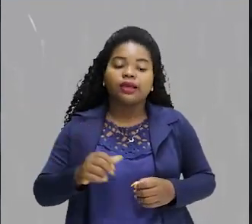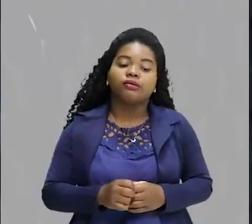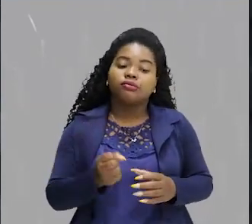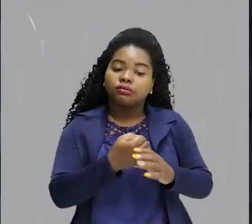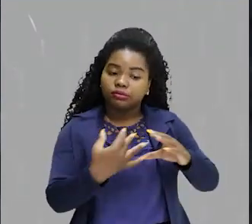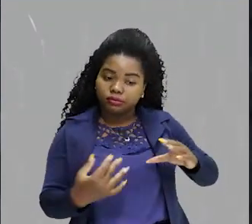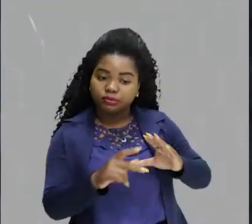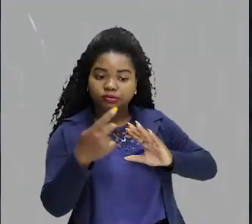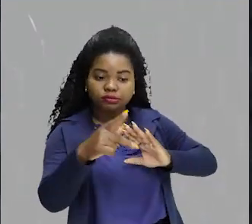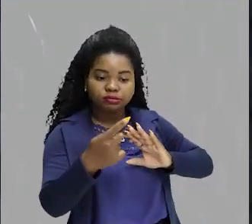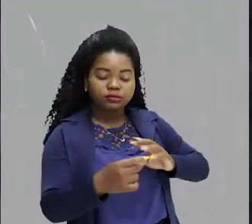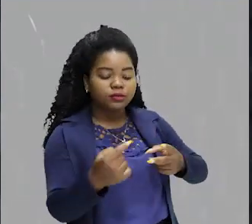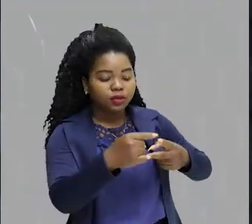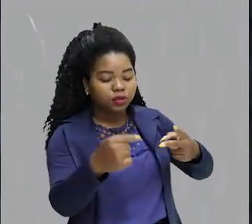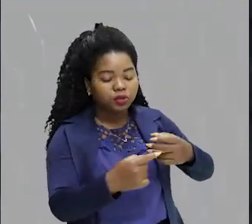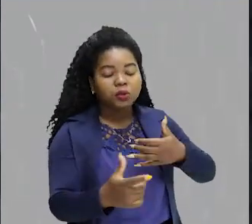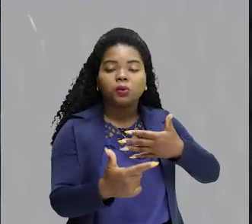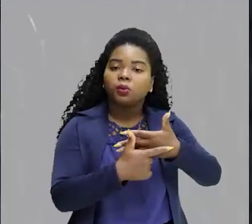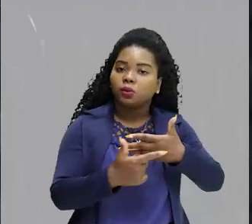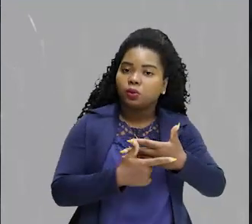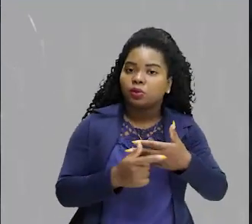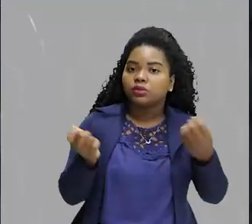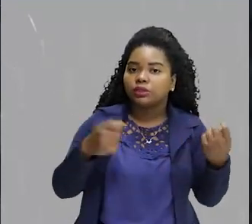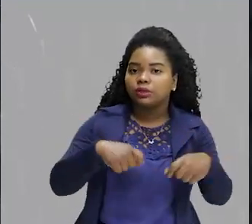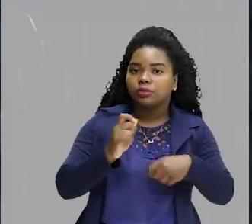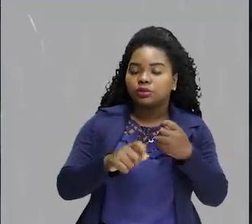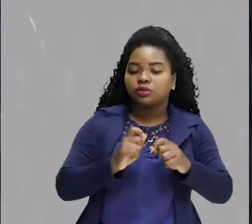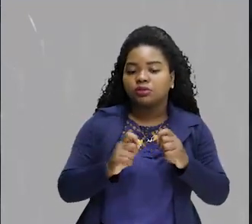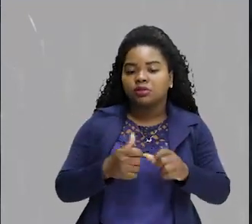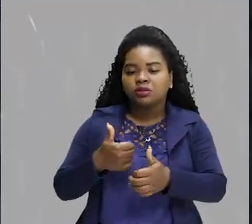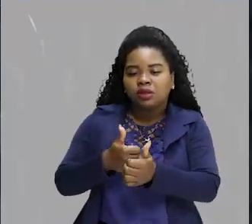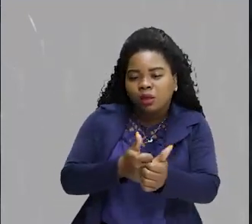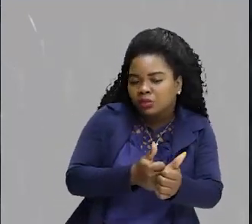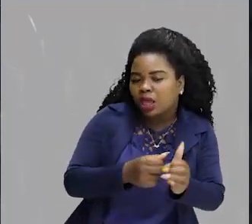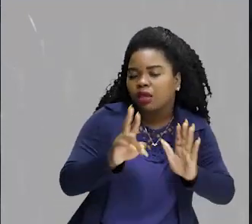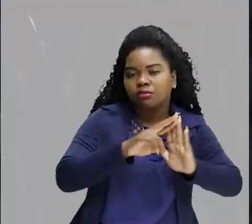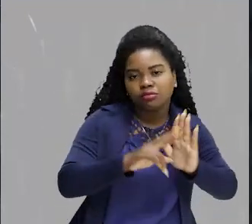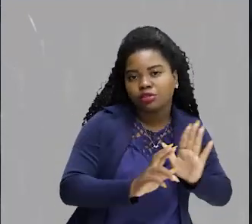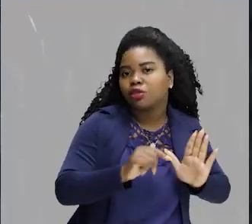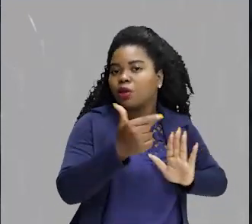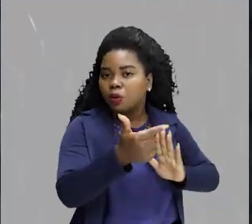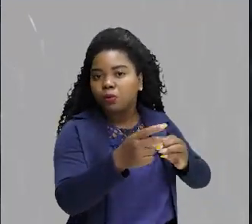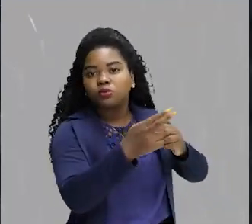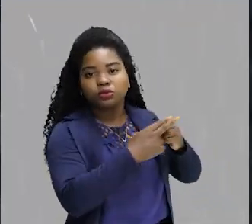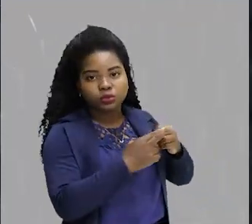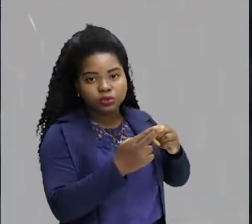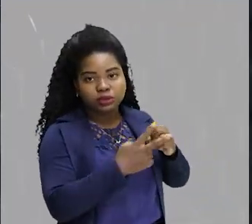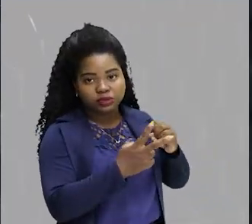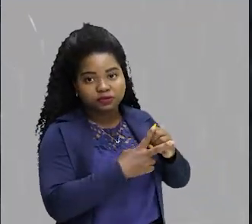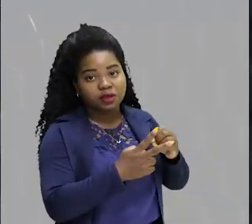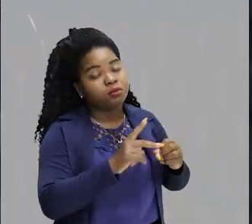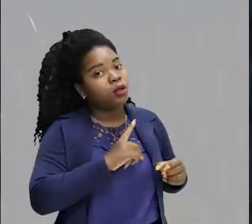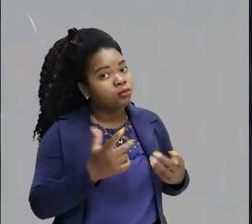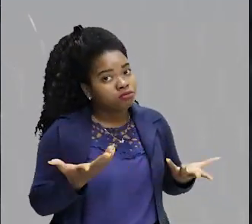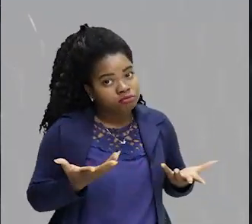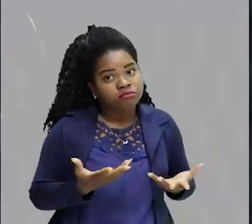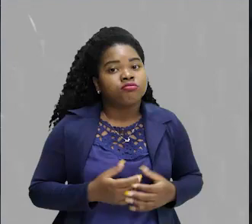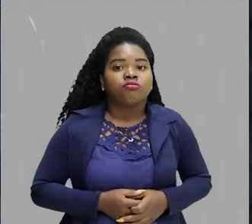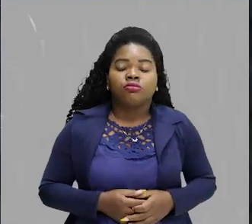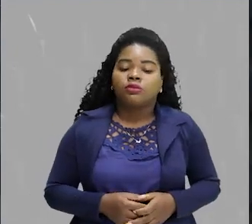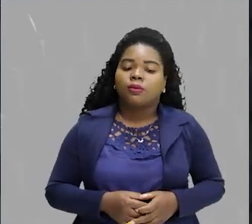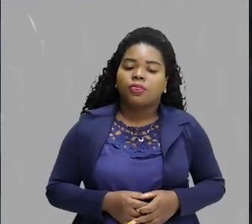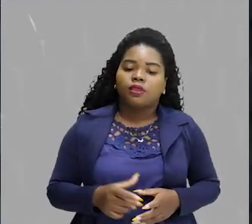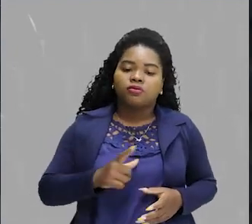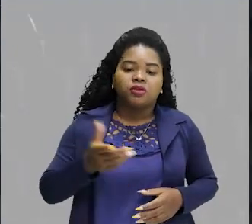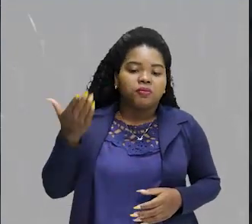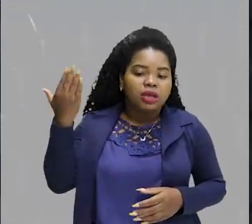dele, de poder fazer as duas funções, ele não segue as regrinhas que os outros verbos seguem. Então, quando você quer falar de